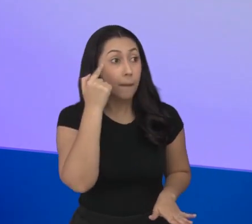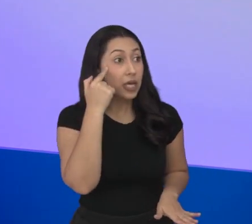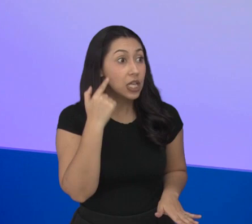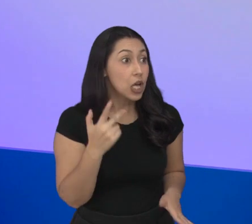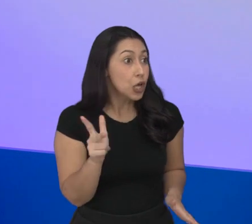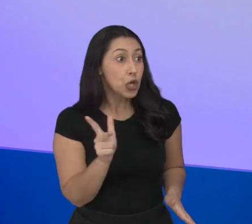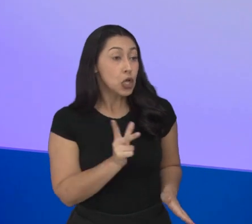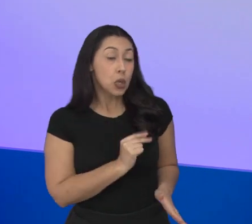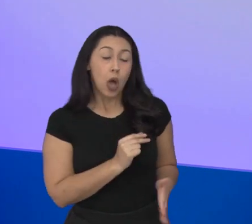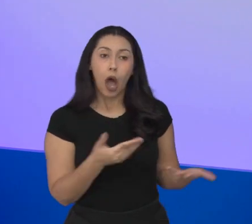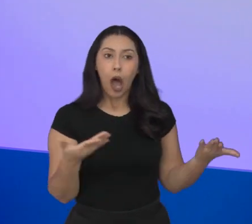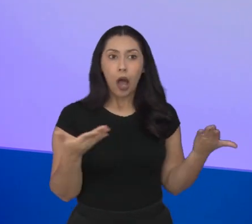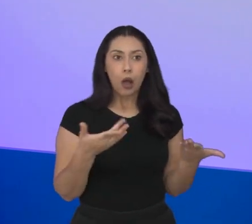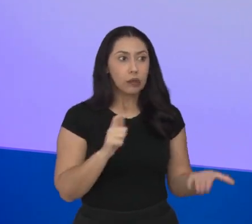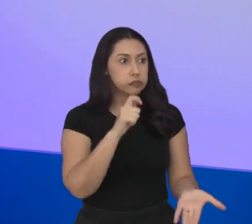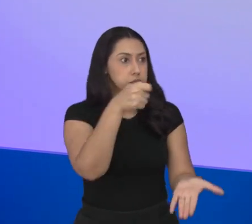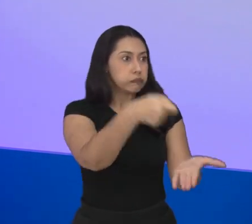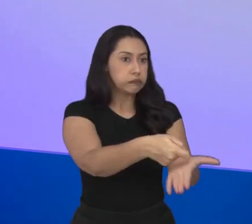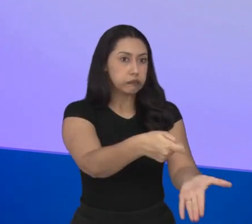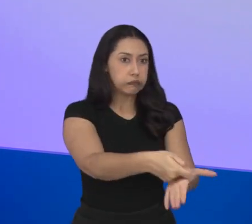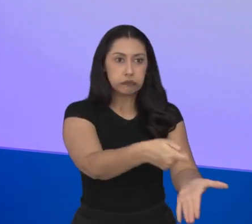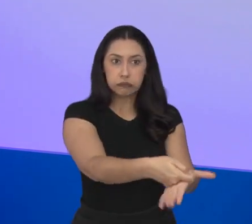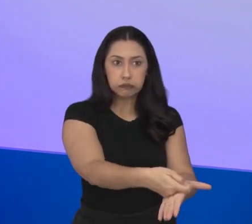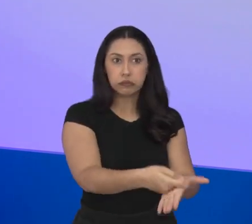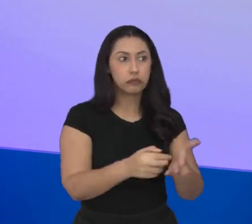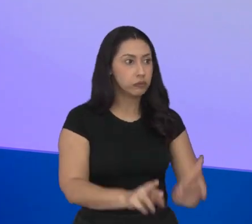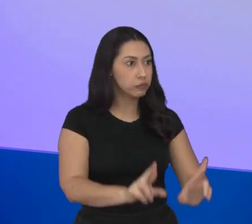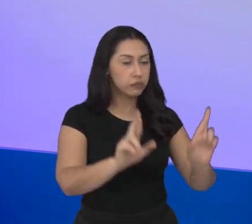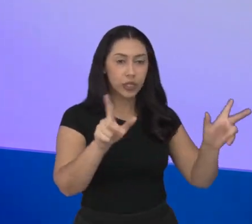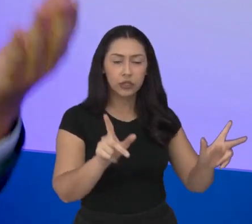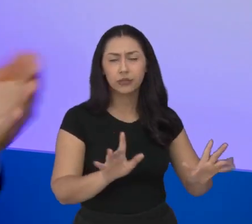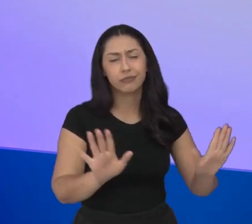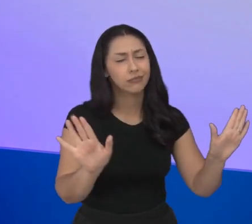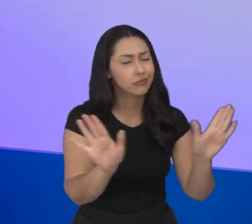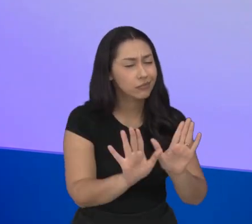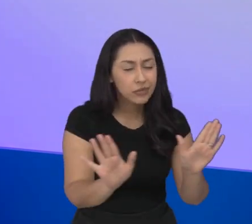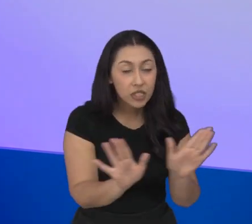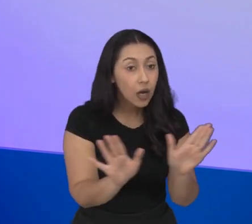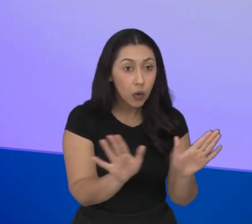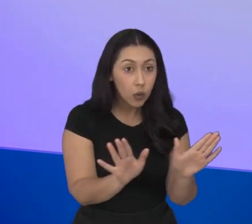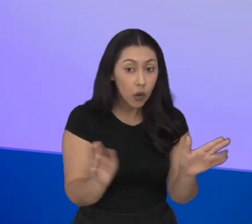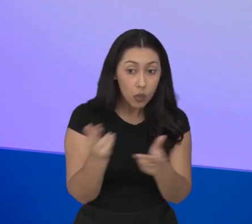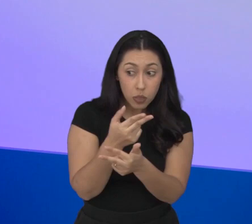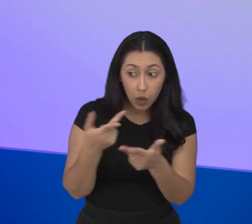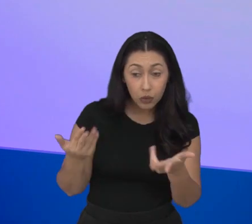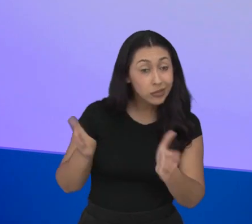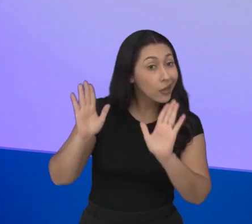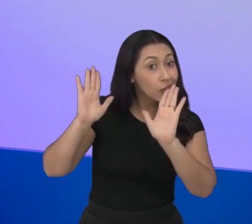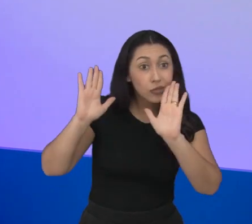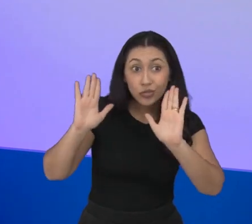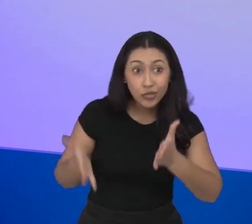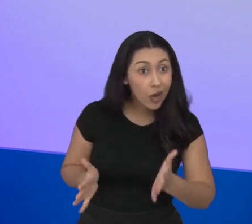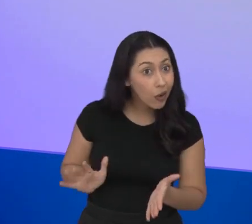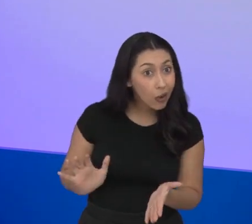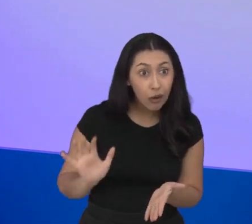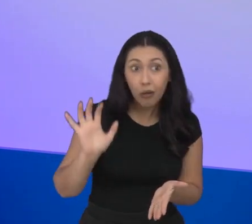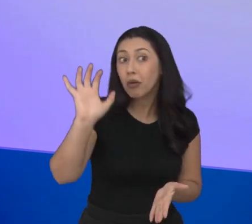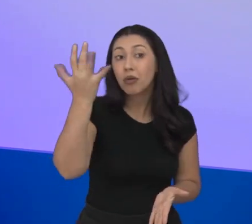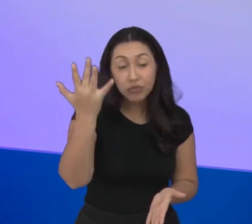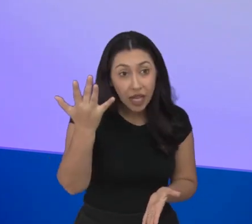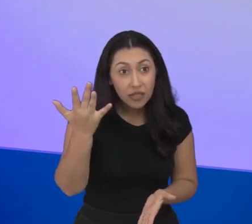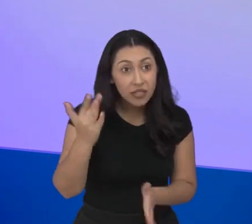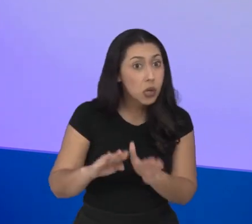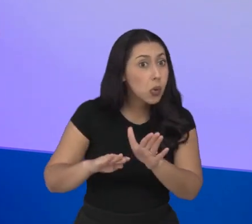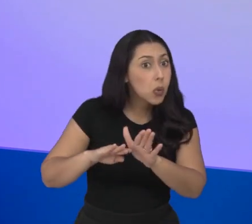essa confusão. Então agora vai caminhar dessa forma, ou agora vai caminhar daquela outra forma. Não. O que está fazendo é transformando,